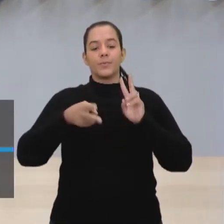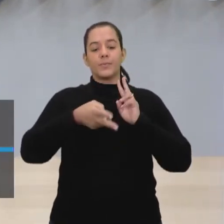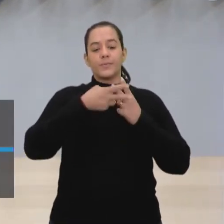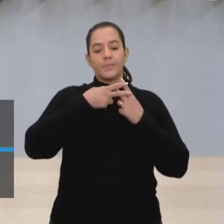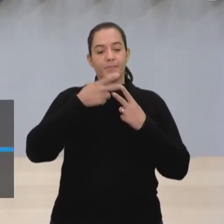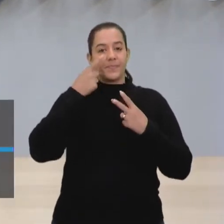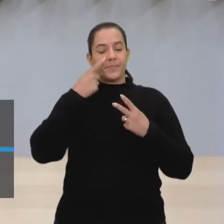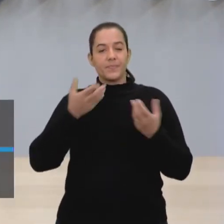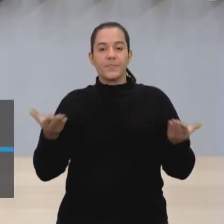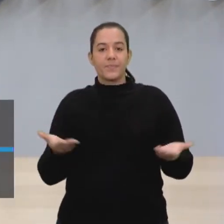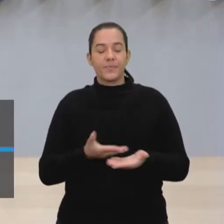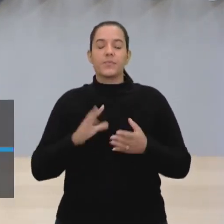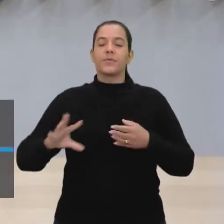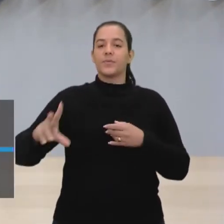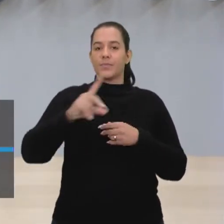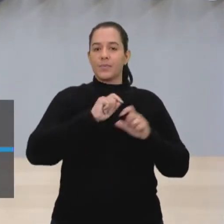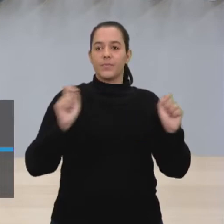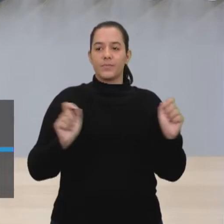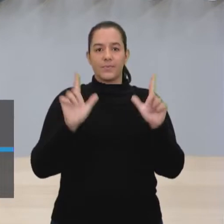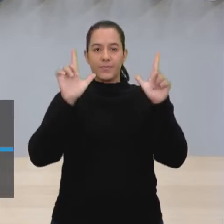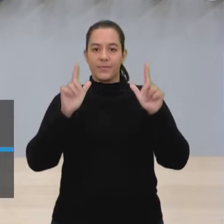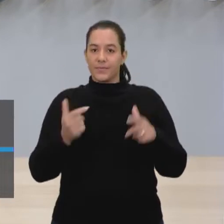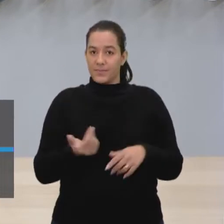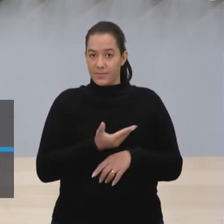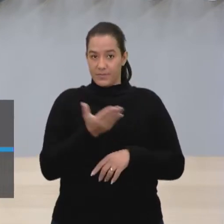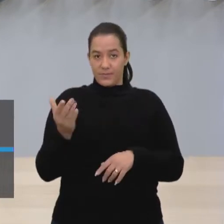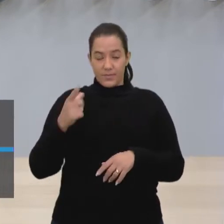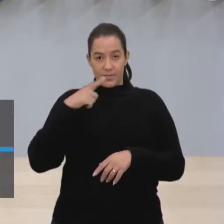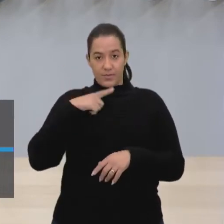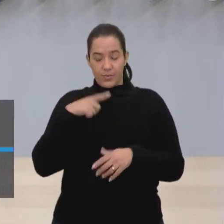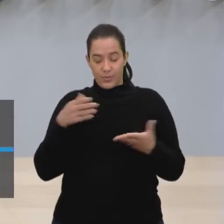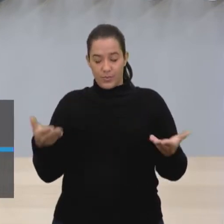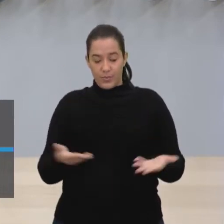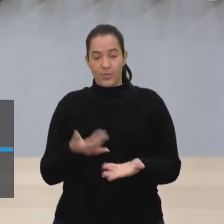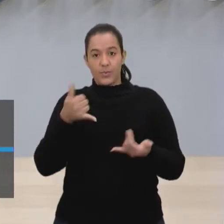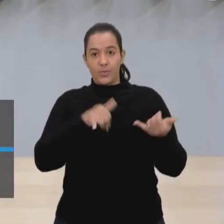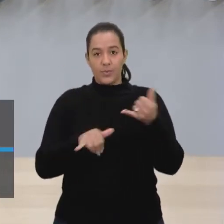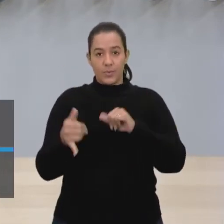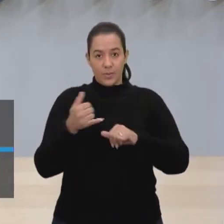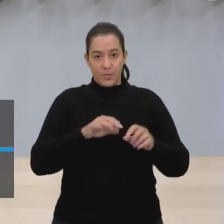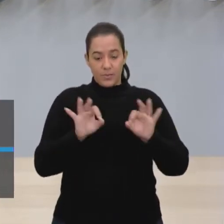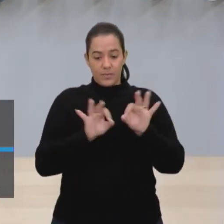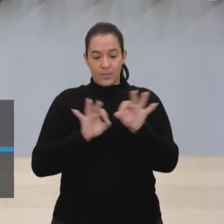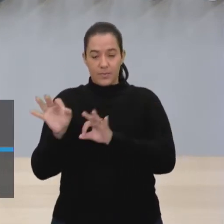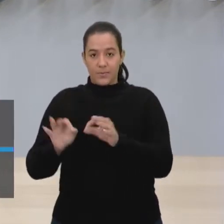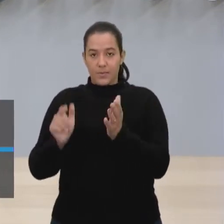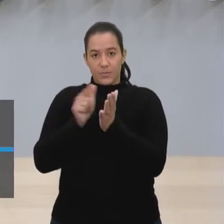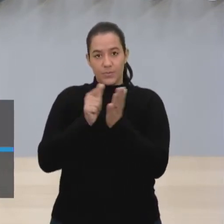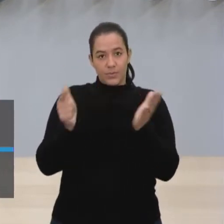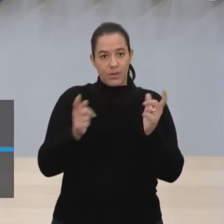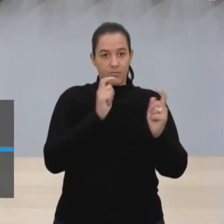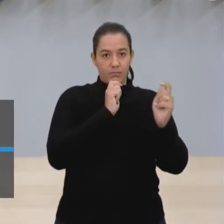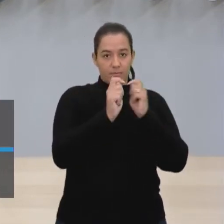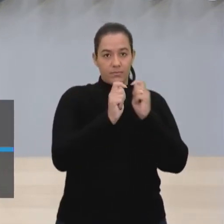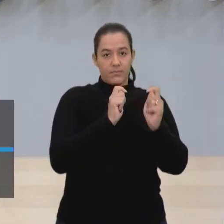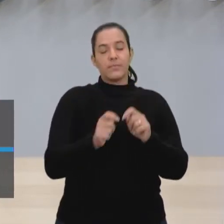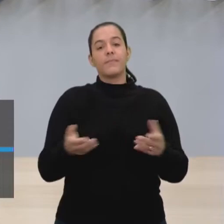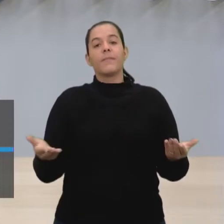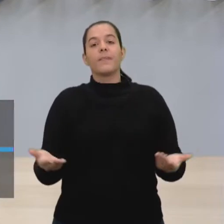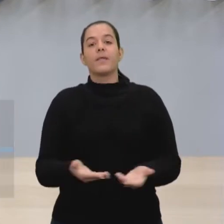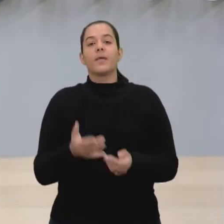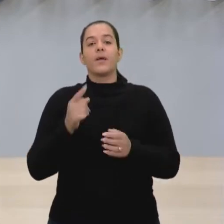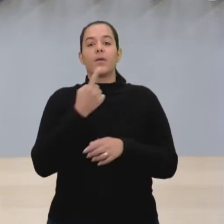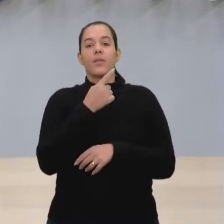se liga na mídia para vocês. Nossa aula do Laboratório de Produção Jornalística. Agora na